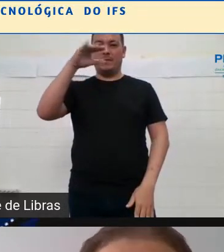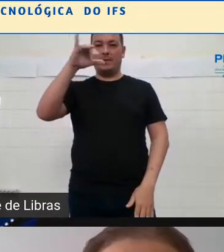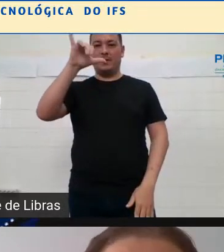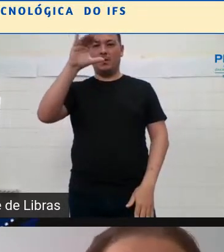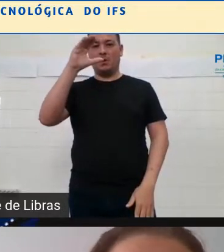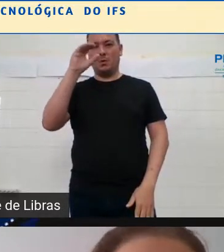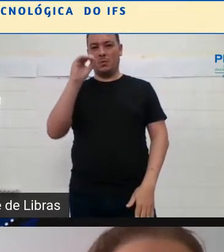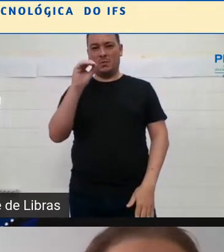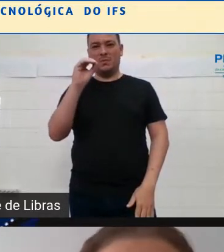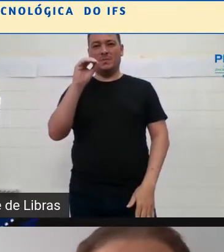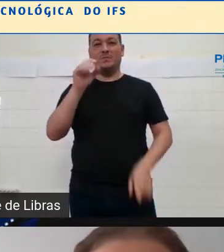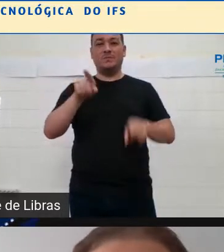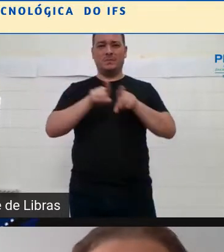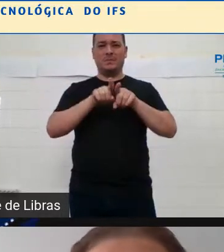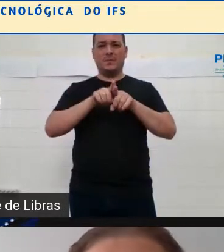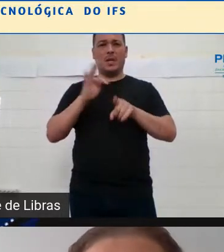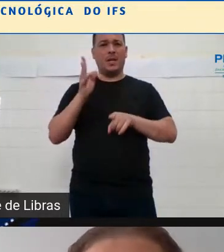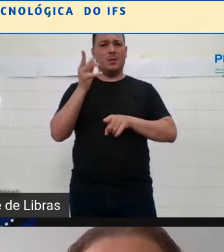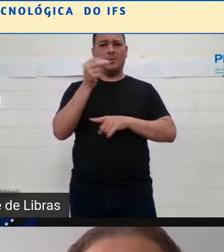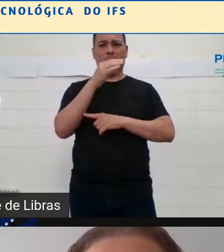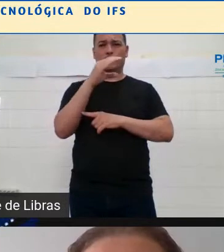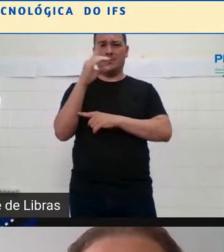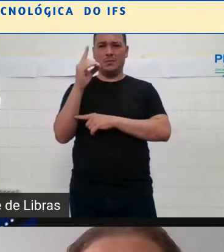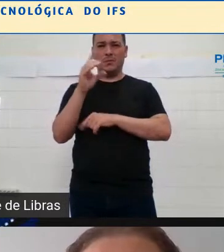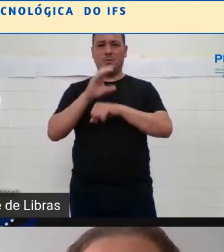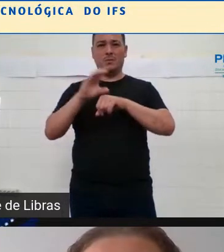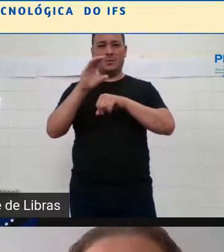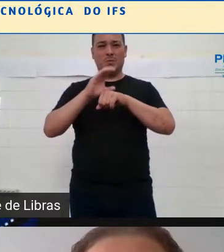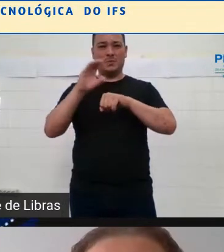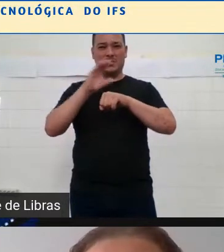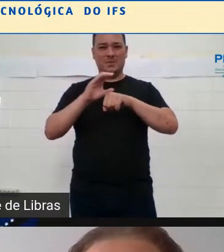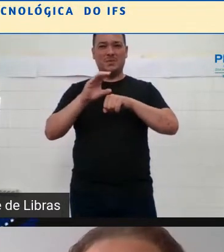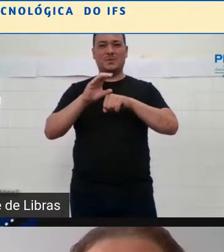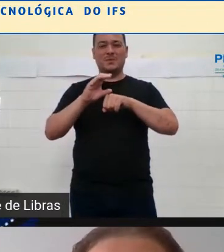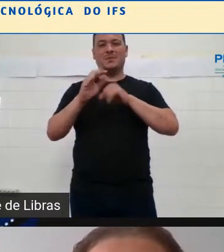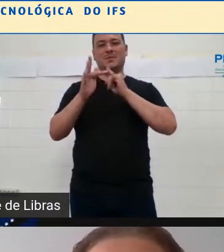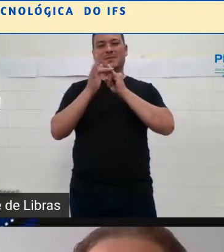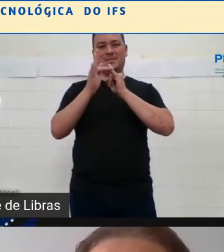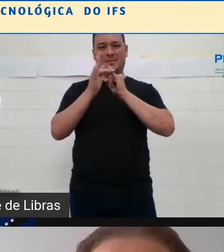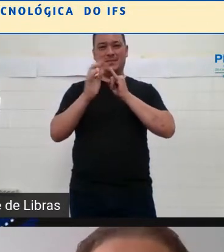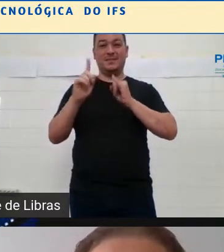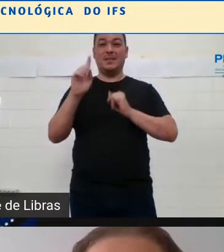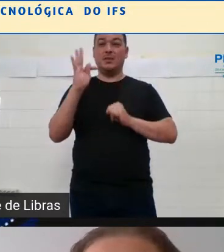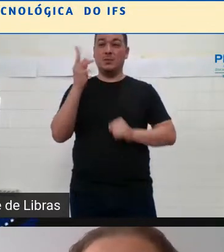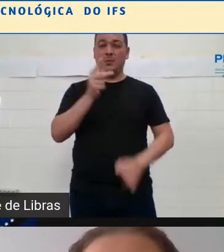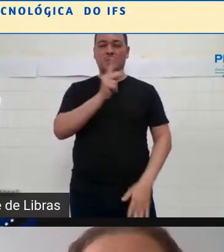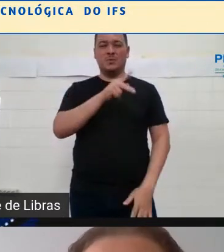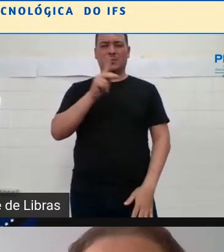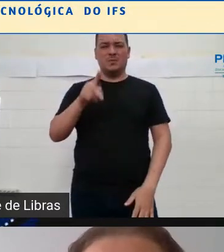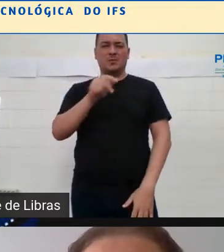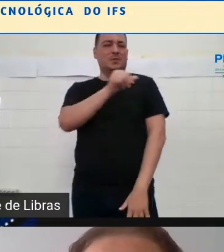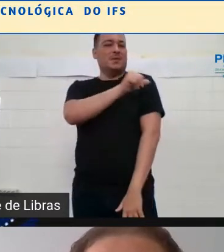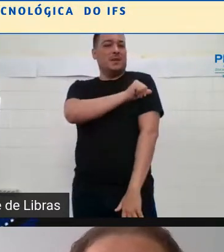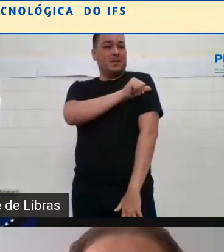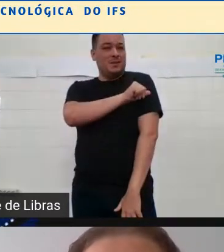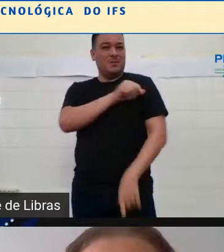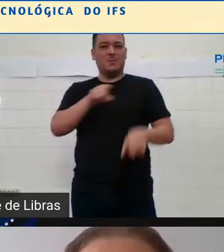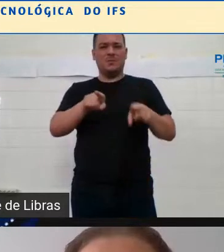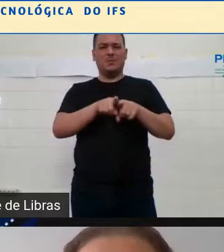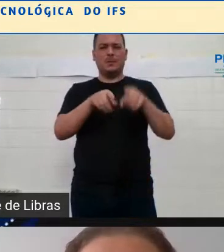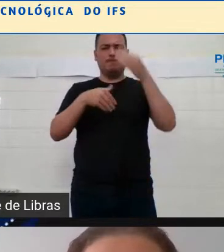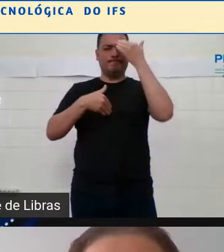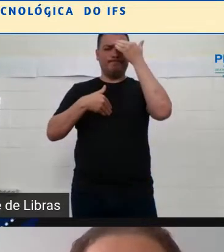Então, enfim, aos coordenadores dos cursos do Instituto Federal de Sergipe, aos docentes, aos estudantes, nosso